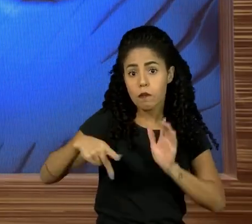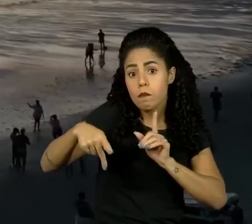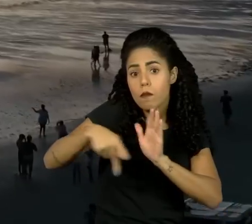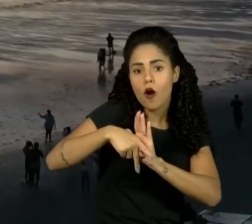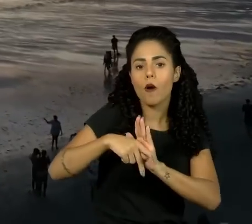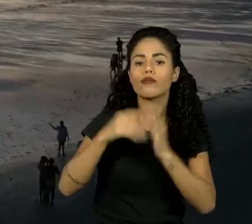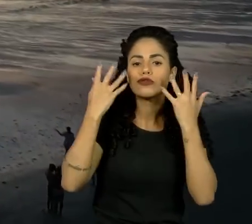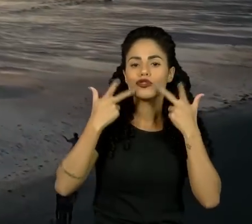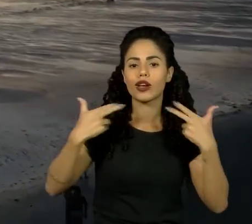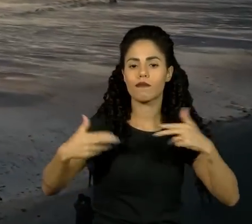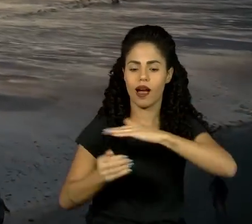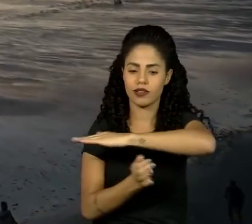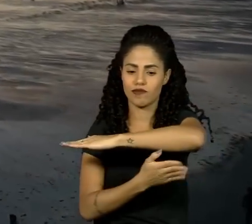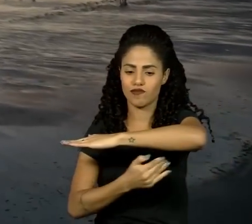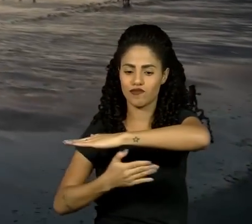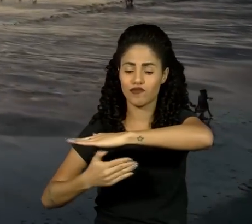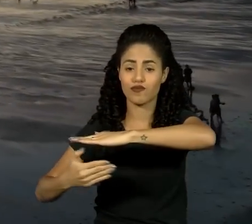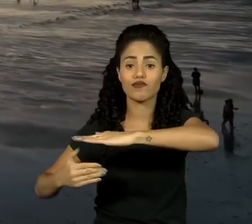marinhos.